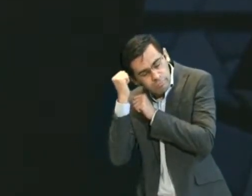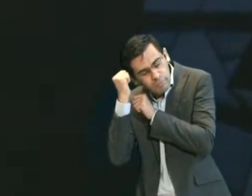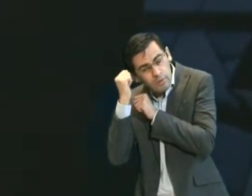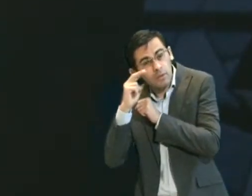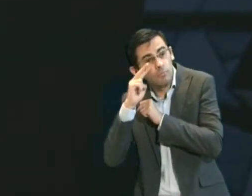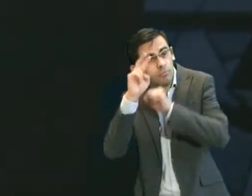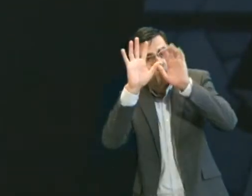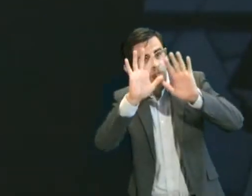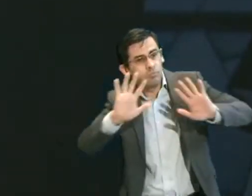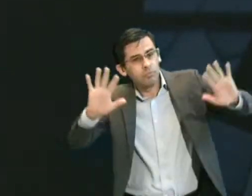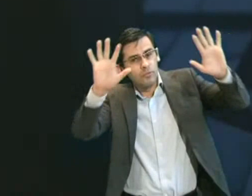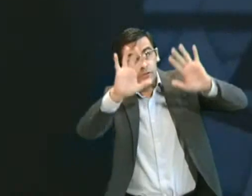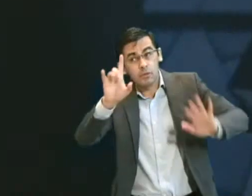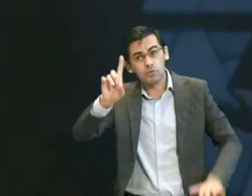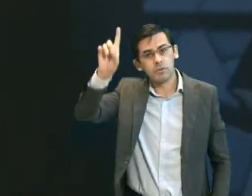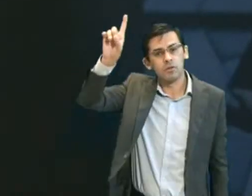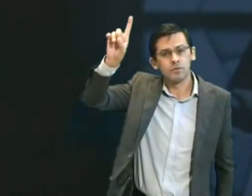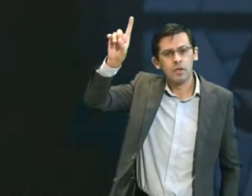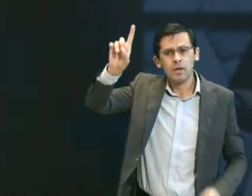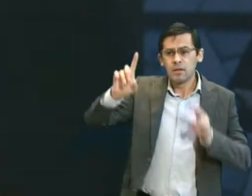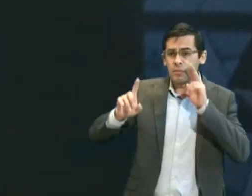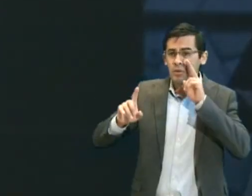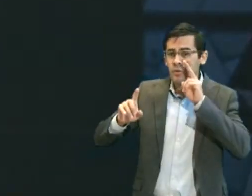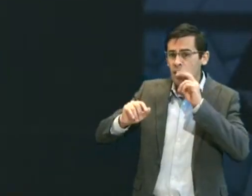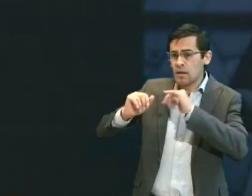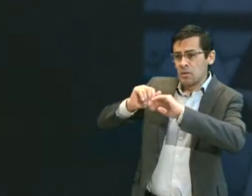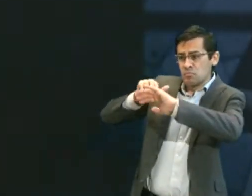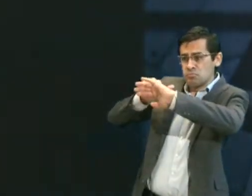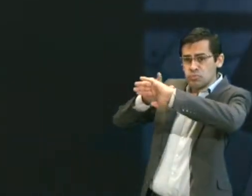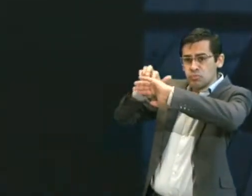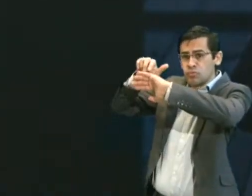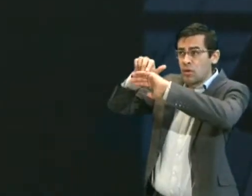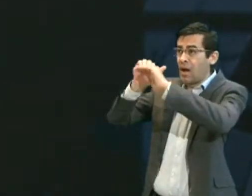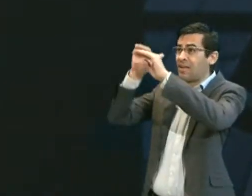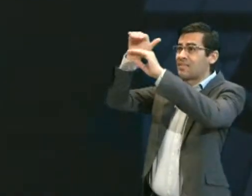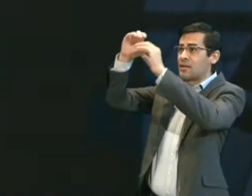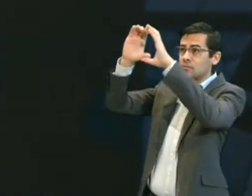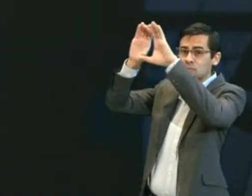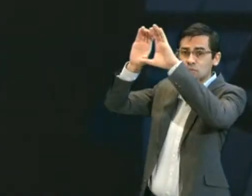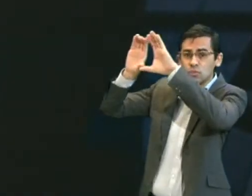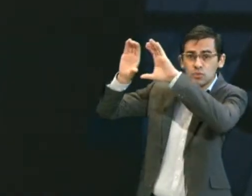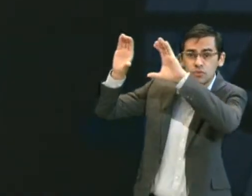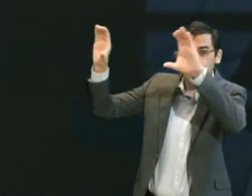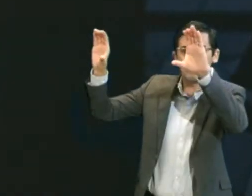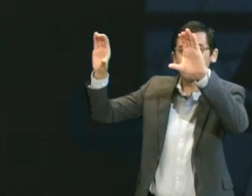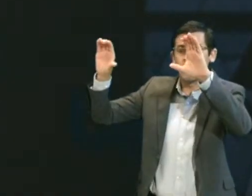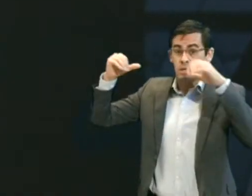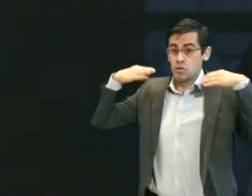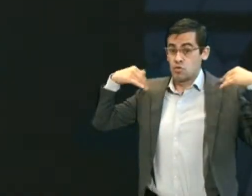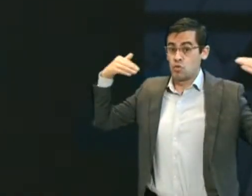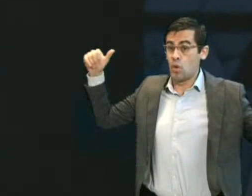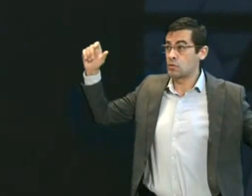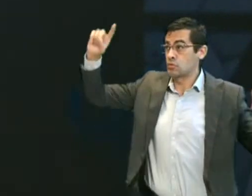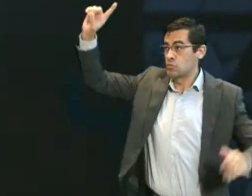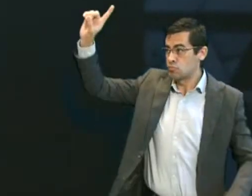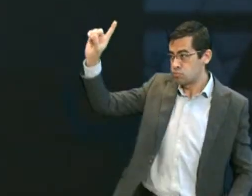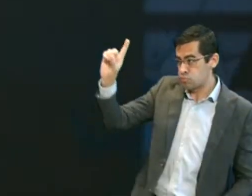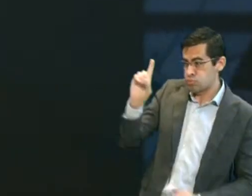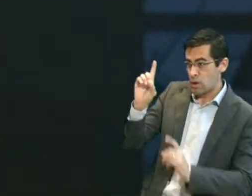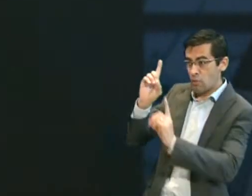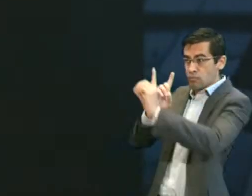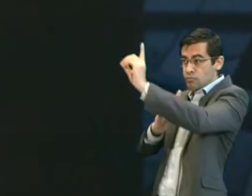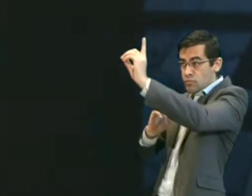de Deus. E nessa visão ele vê uma escada que vai até os céus, e os anjos do Senhor subindo